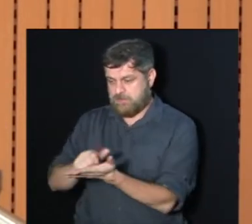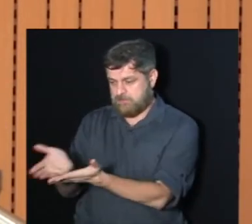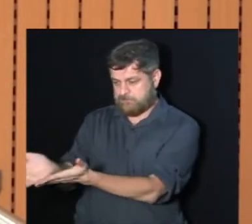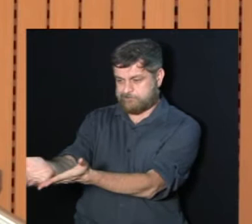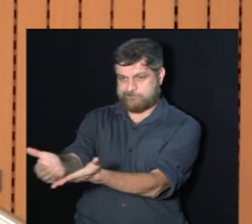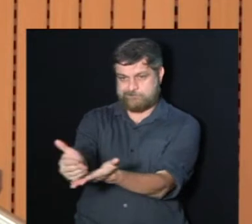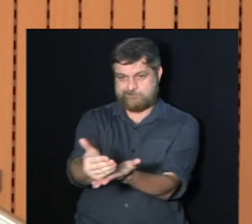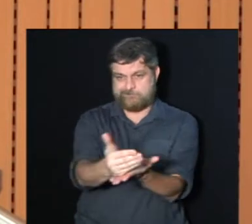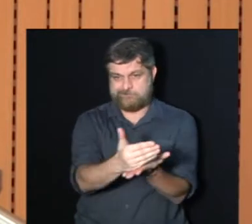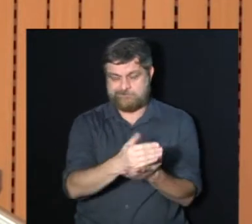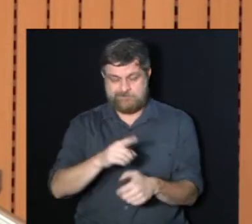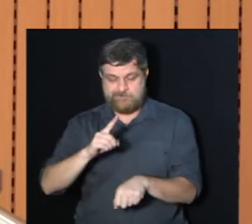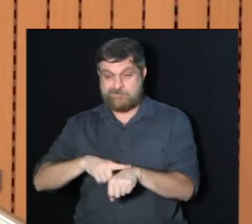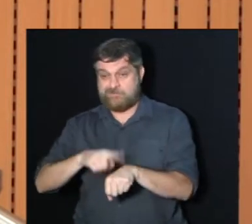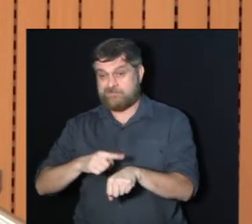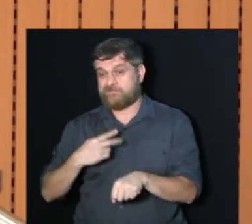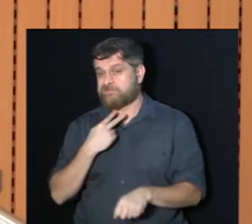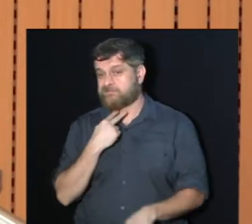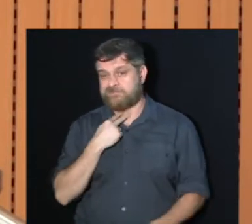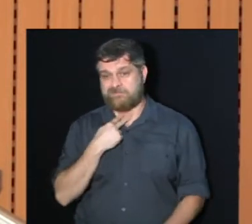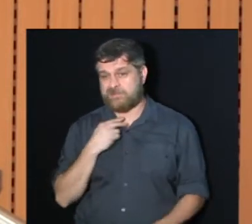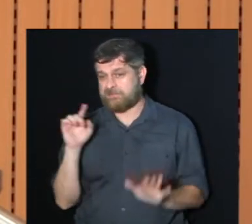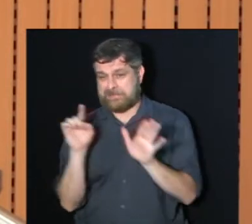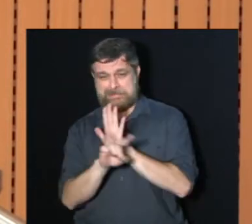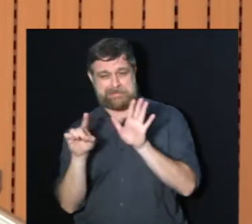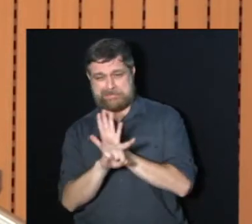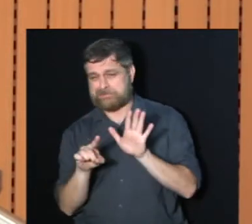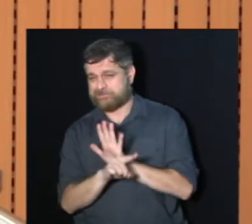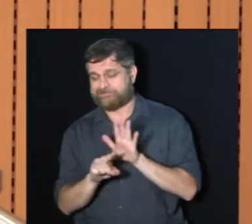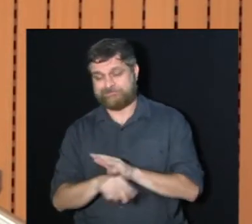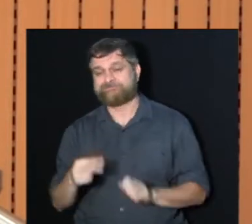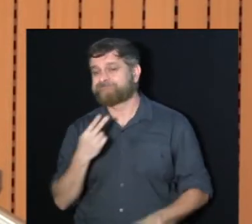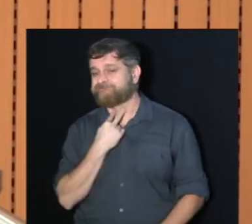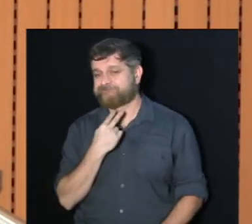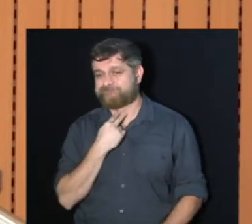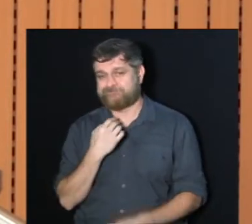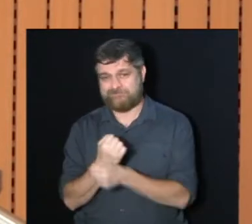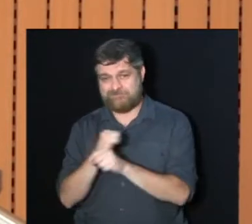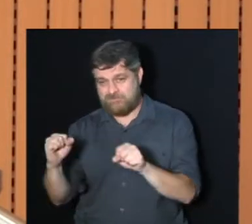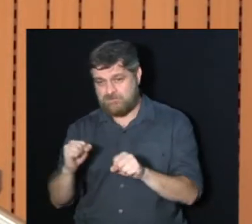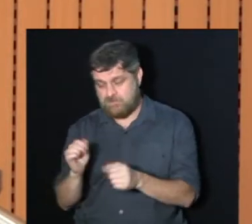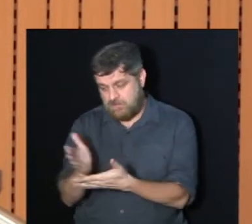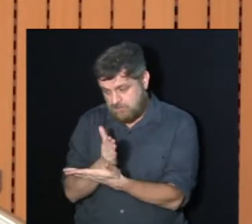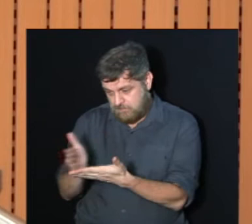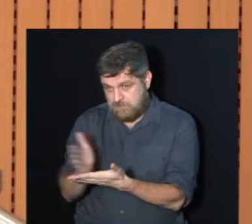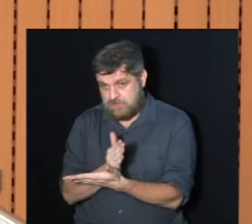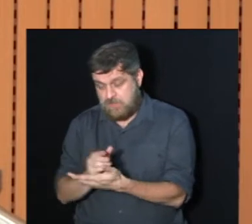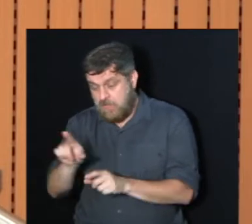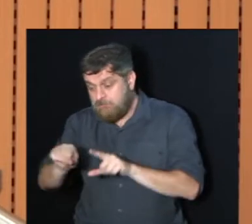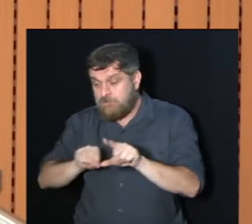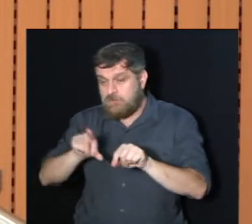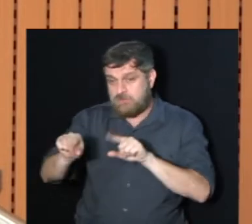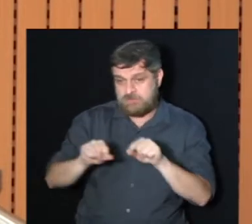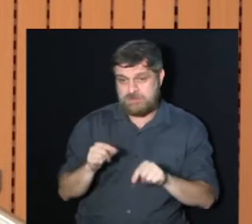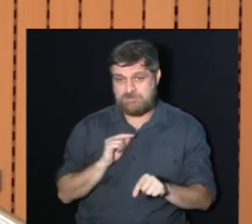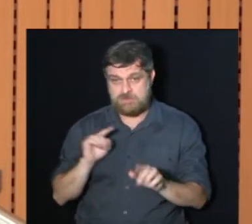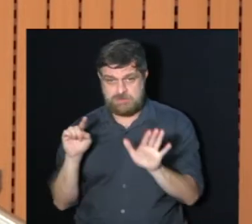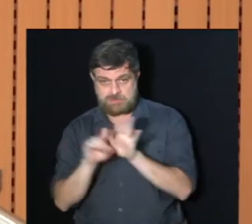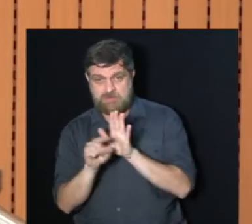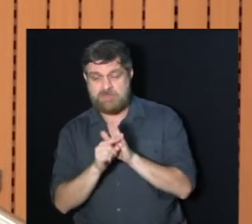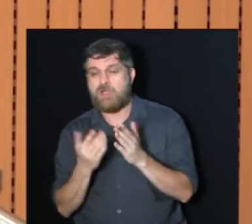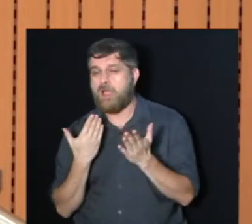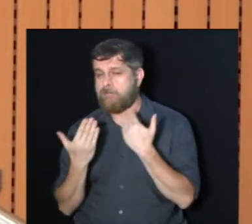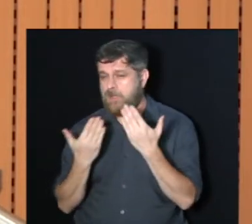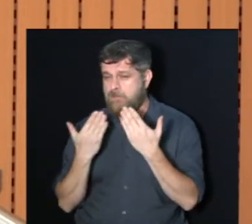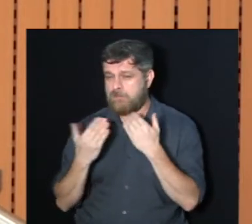Em decorrência do tempo, a gente não vai poder fazer muitas perguntas, mas eu vou selecionar algumas para a gente poder ter uma conversa